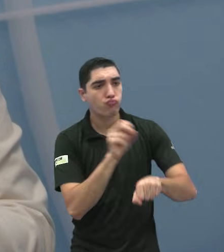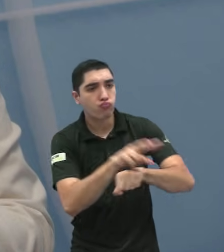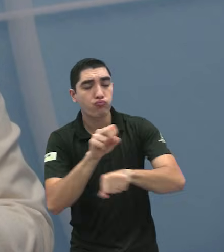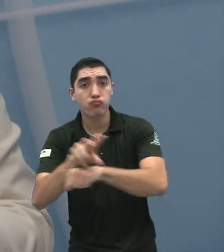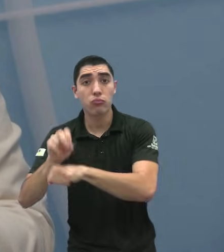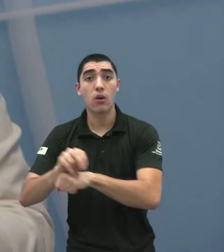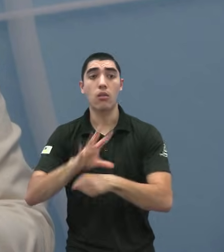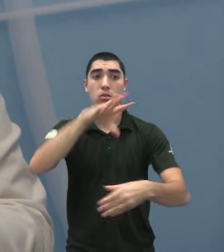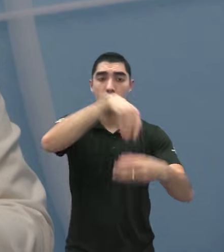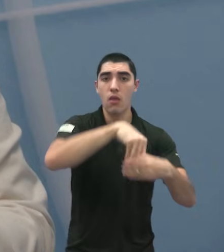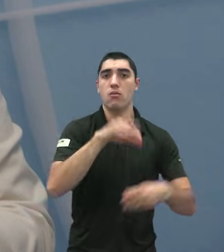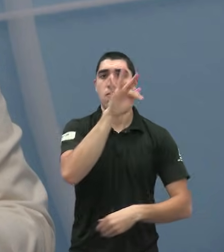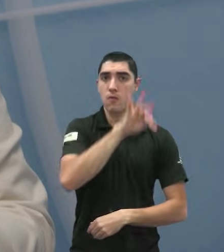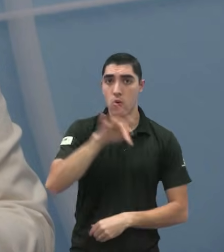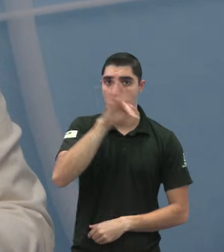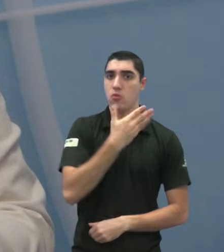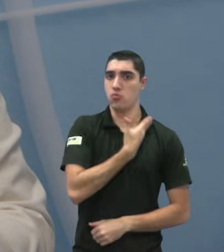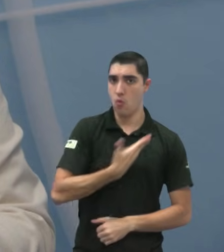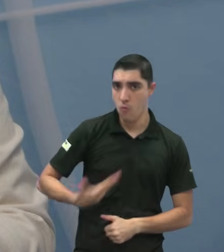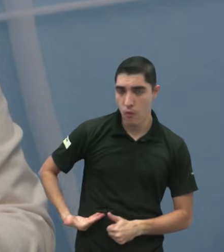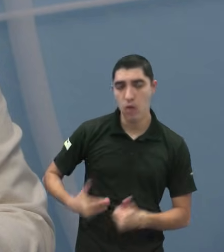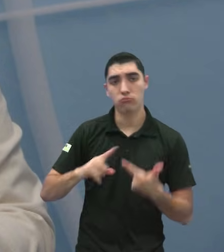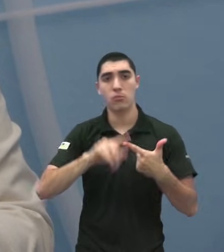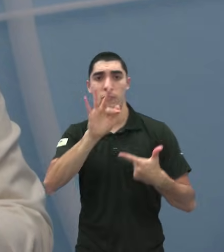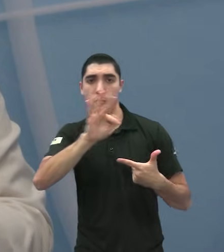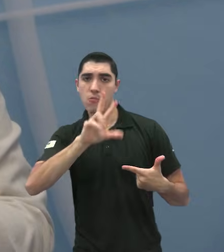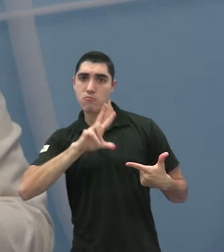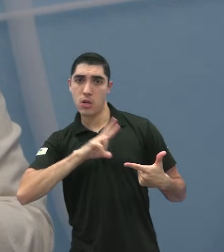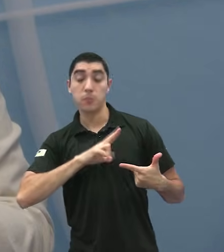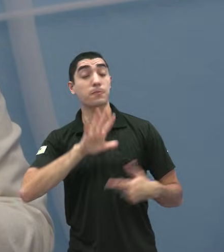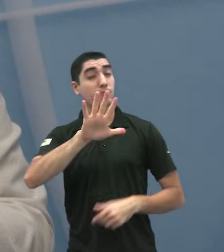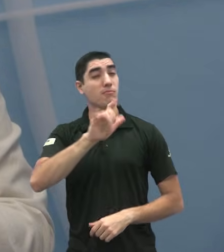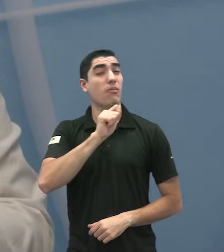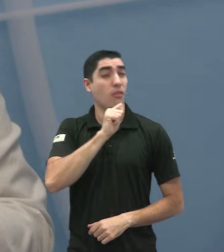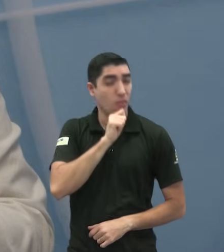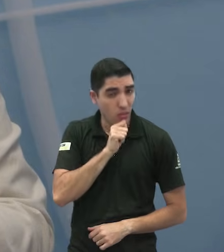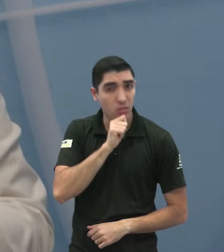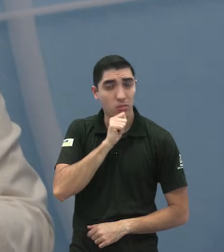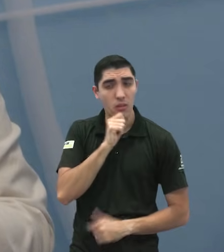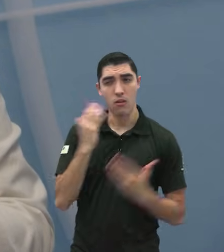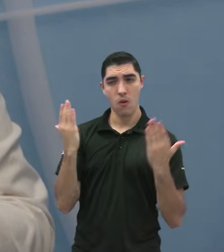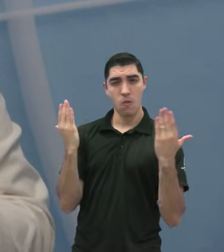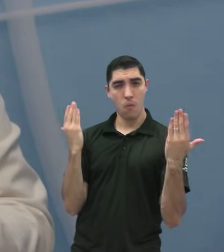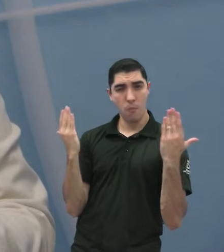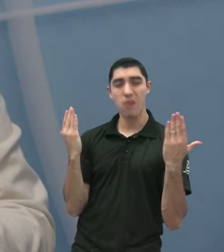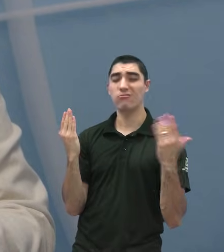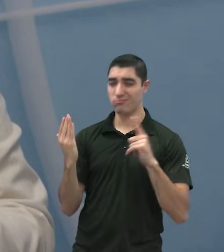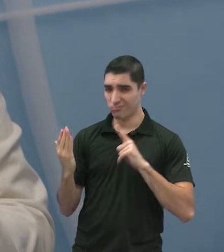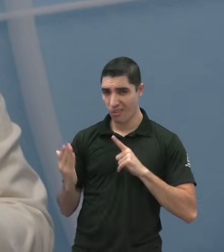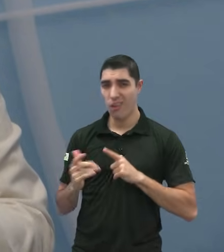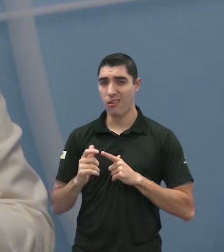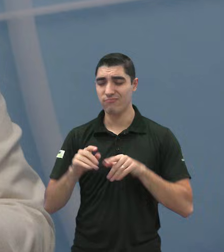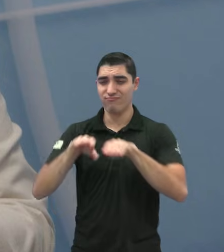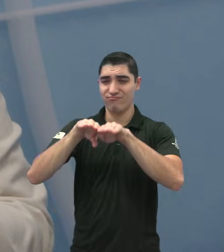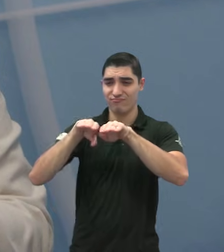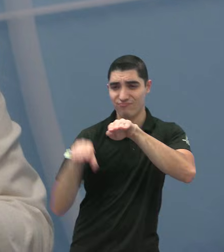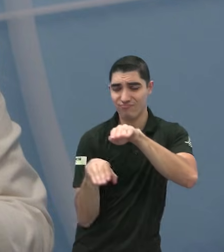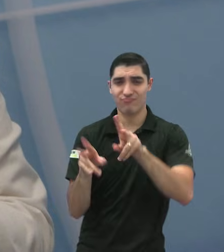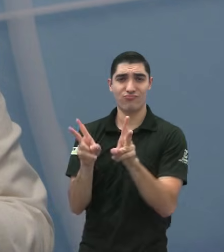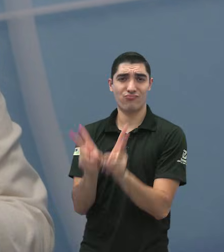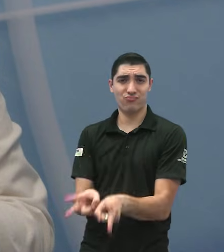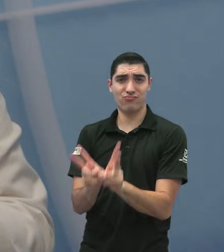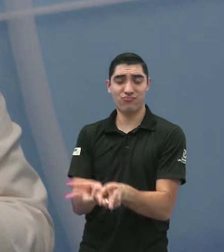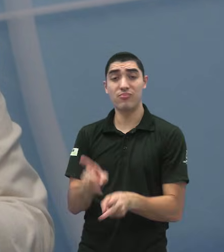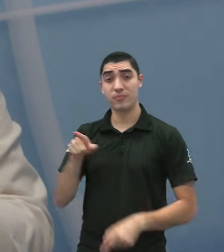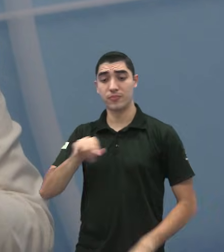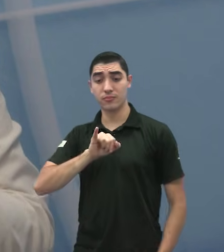universidades públicas e privadas. Ainda assim, os números mostram que a desigualdade persiste. Segundo